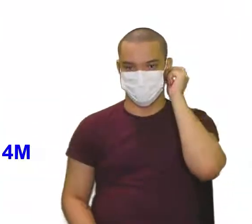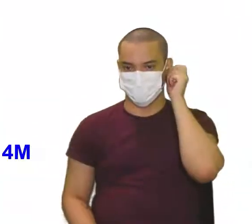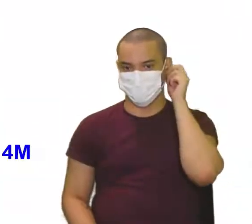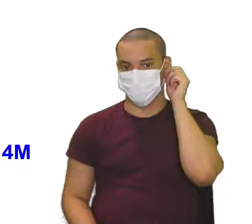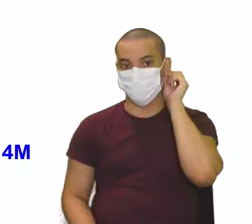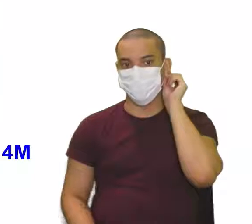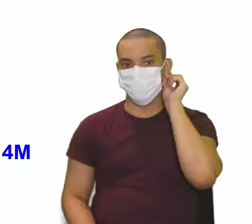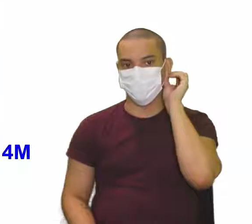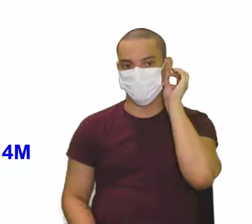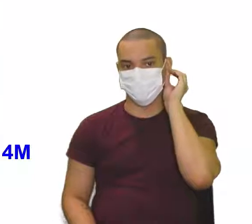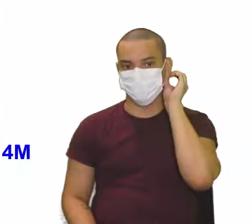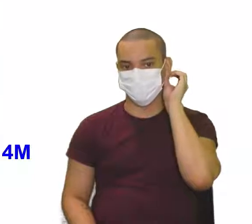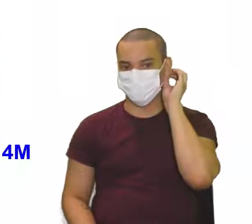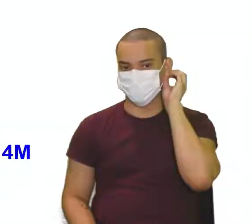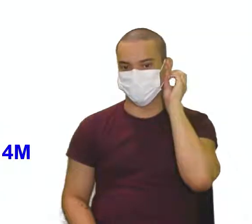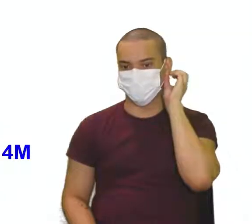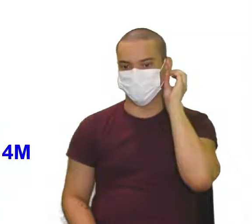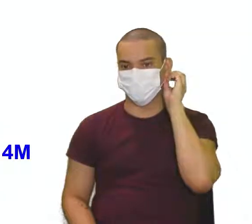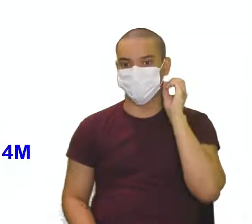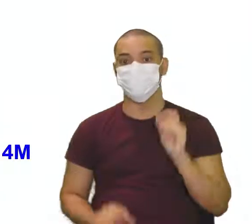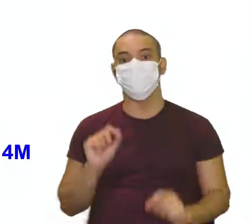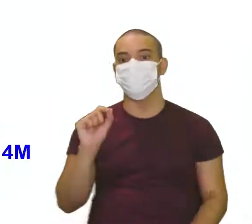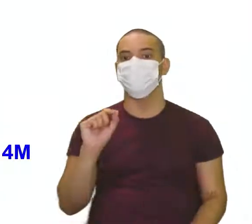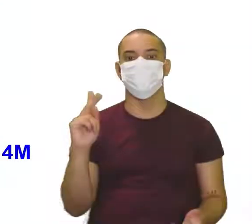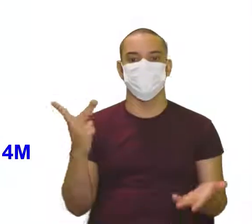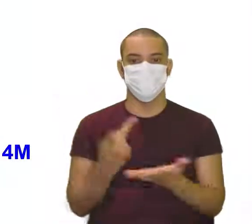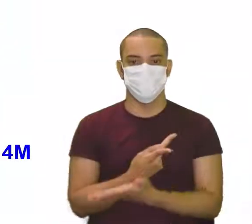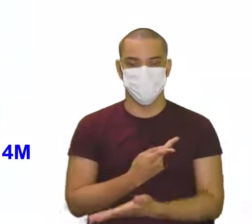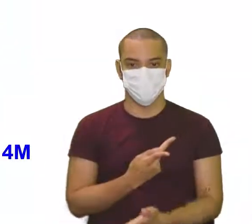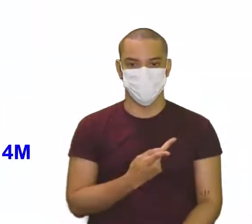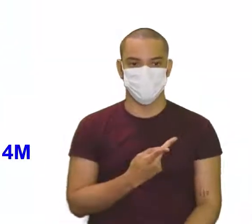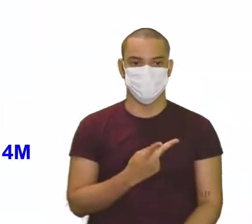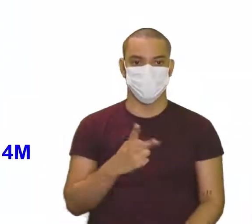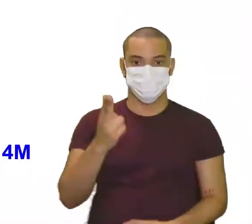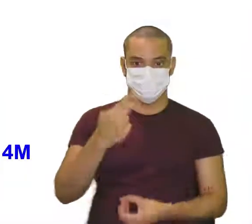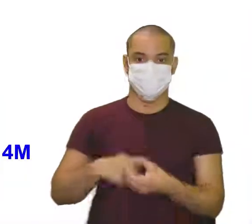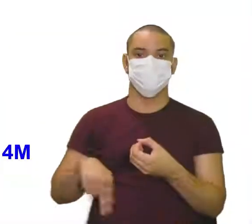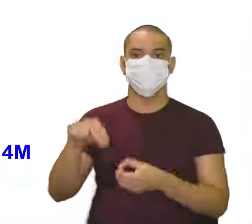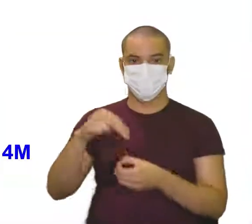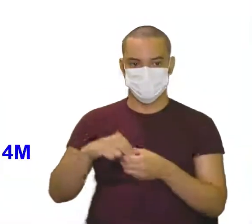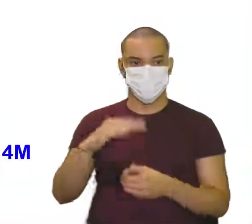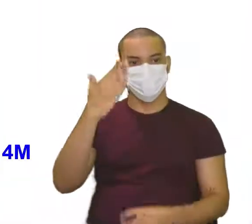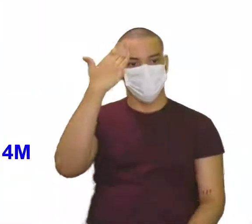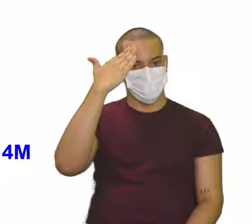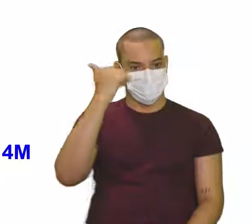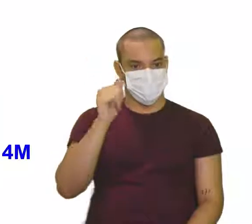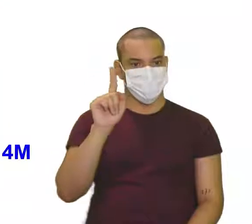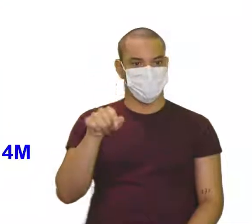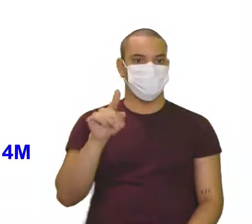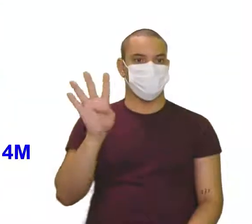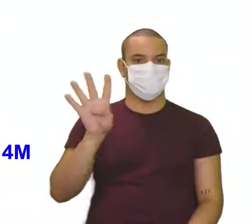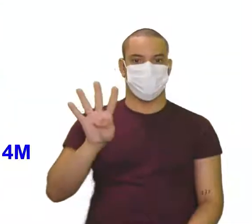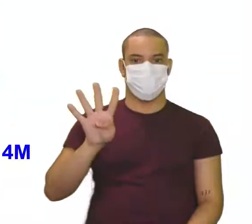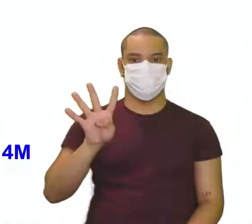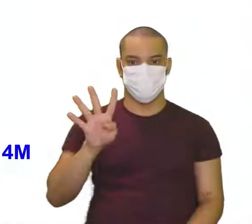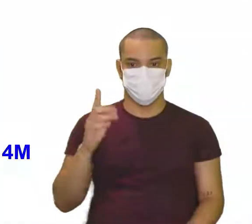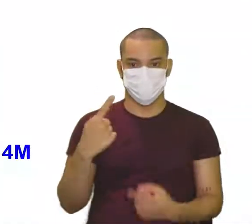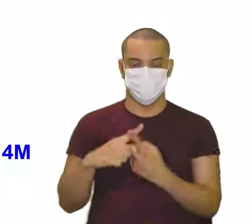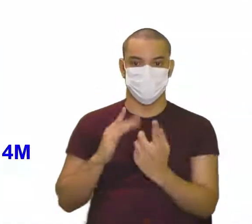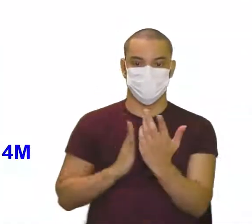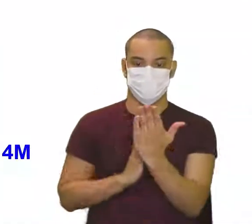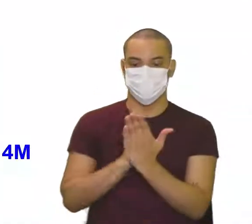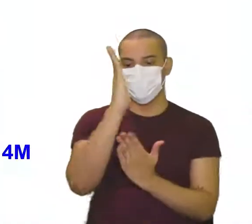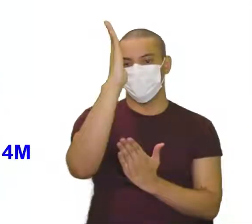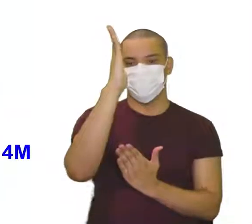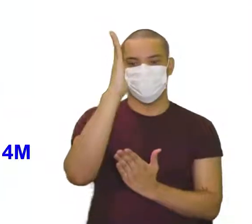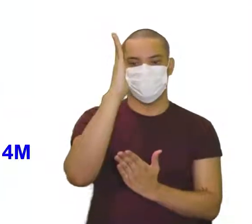vamos identificar aqui, ó. O que vai acontecer? O nêutron, gente, ele é responsável pela trajetória 4, ou seja, nele não tem